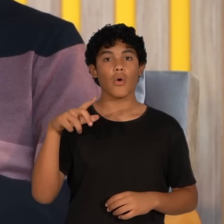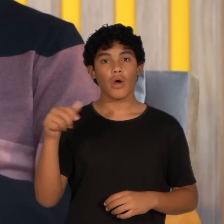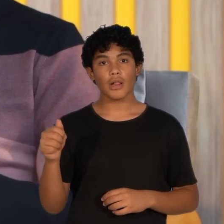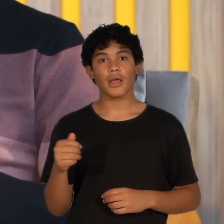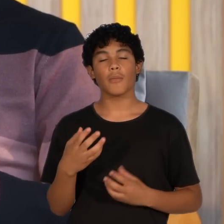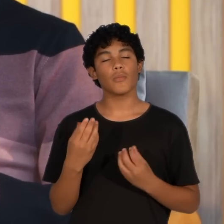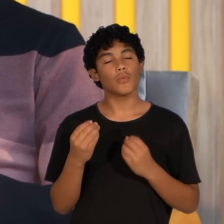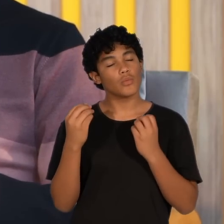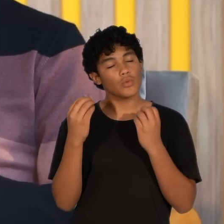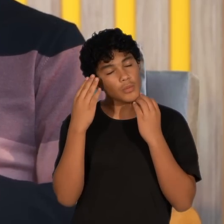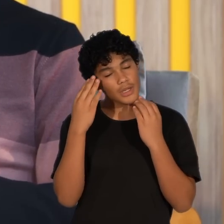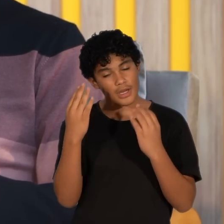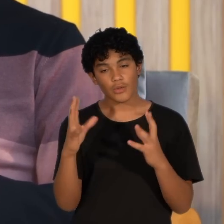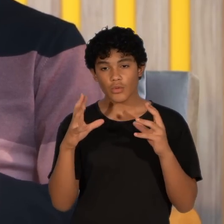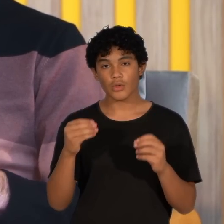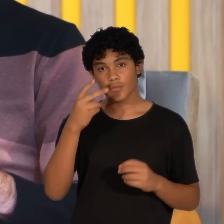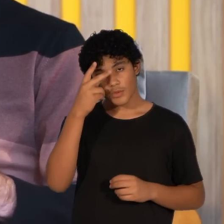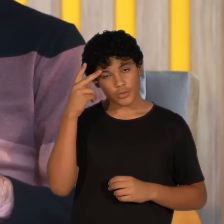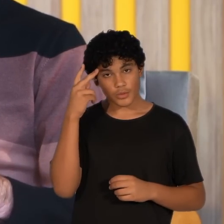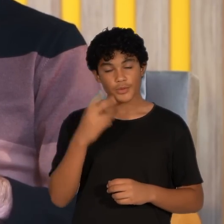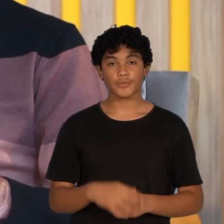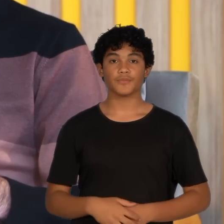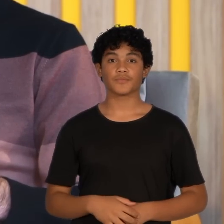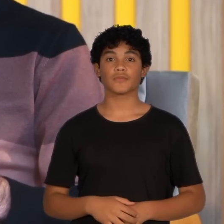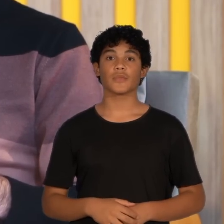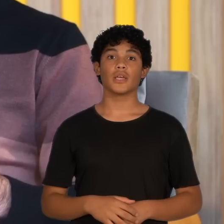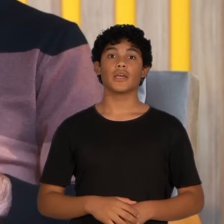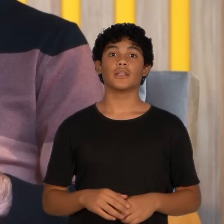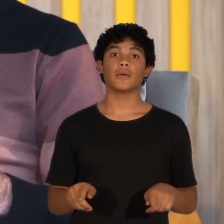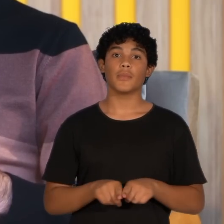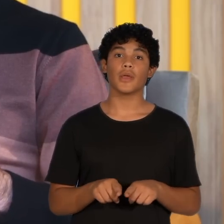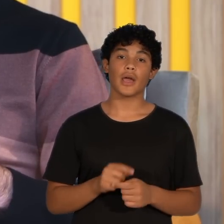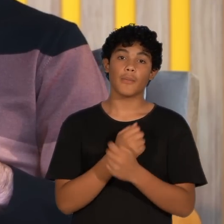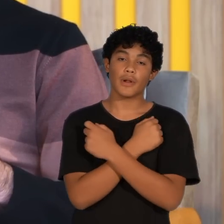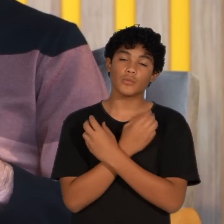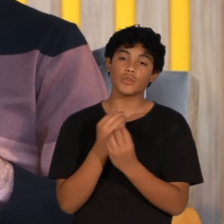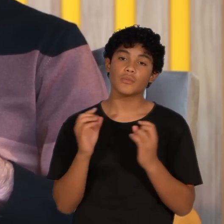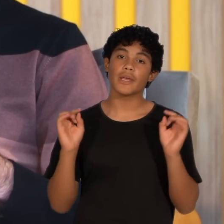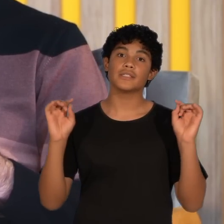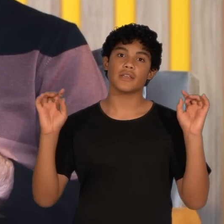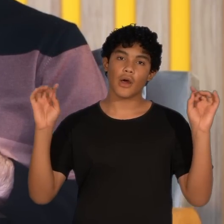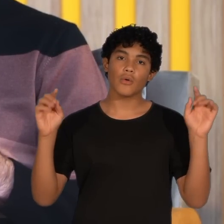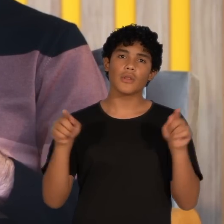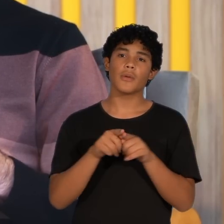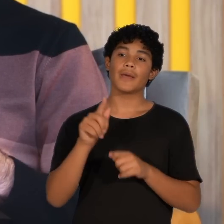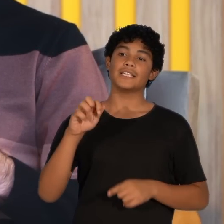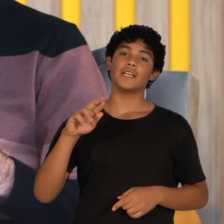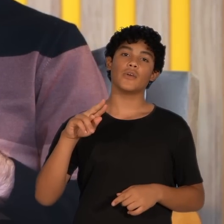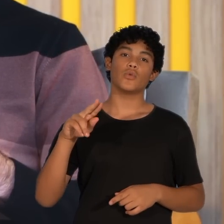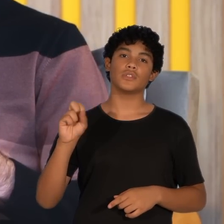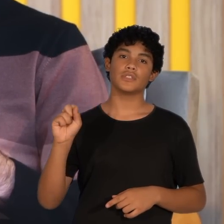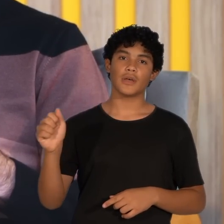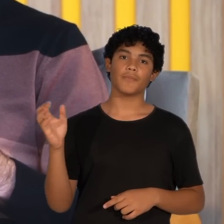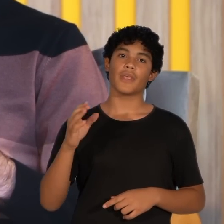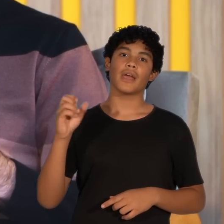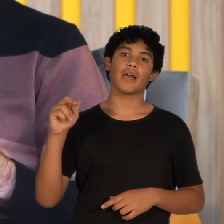aqui. Então fica o nosso carinho muito especial por todos vocês. Obrigado, viu? E também vai um abraço muito especial para Jerusa